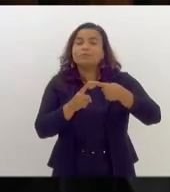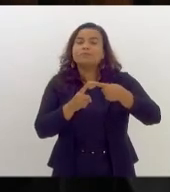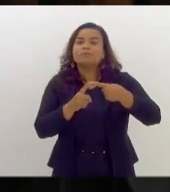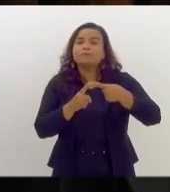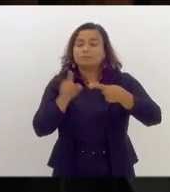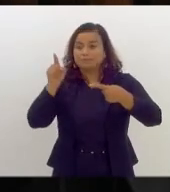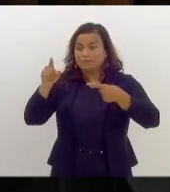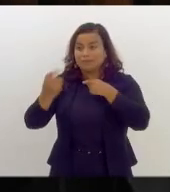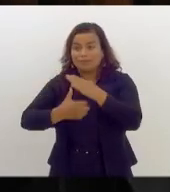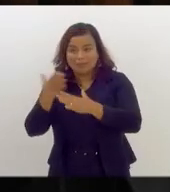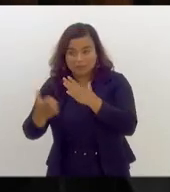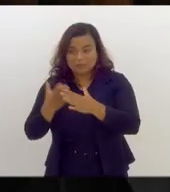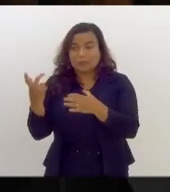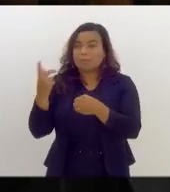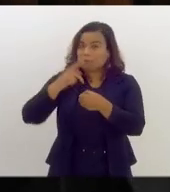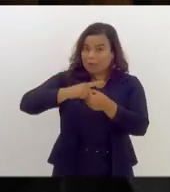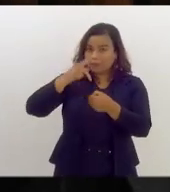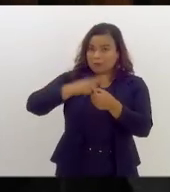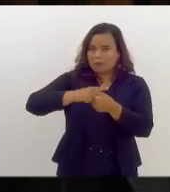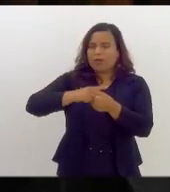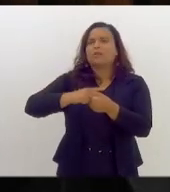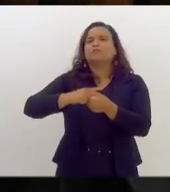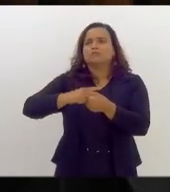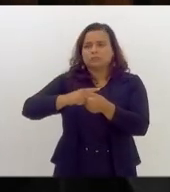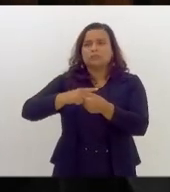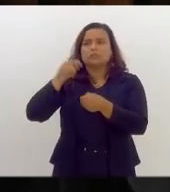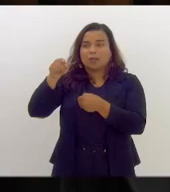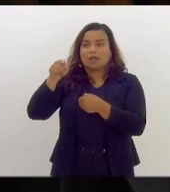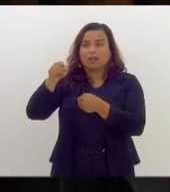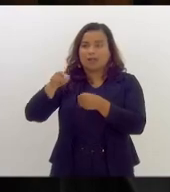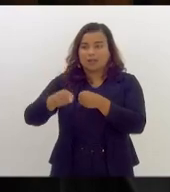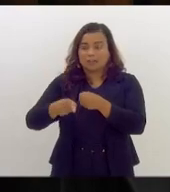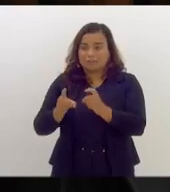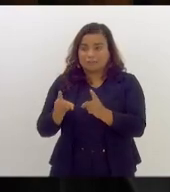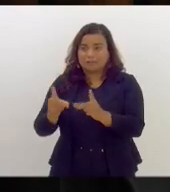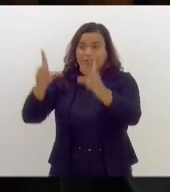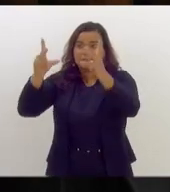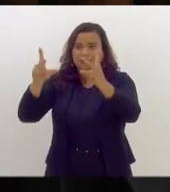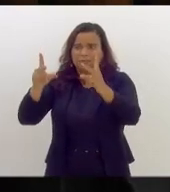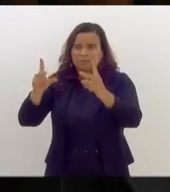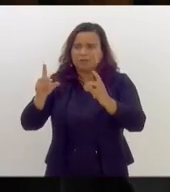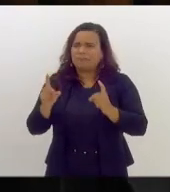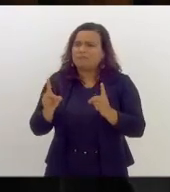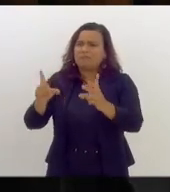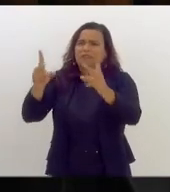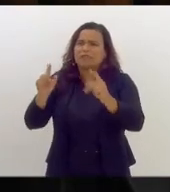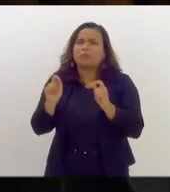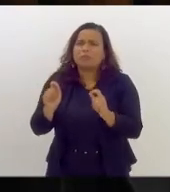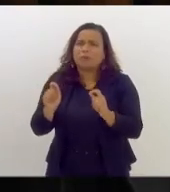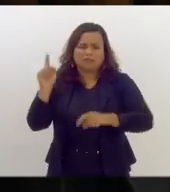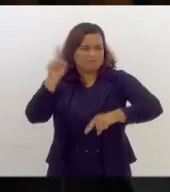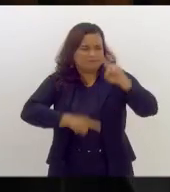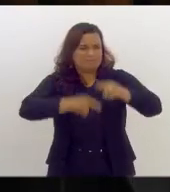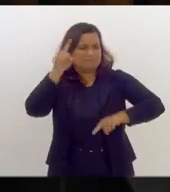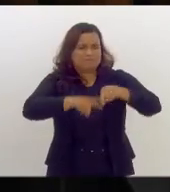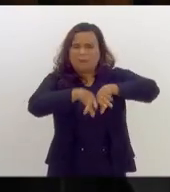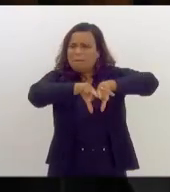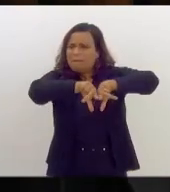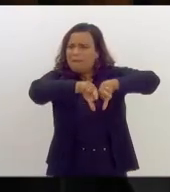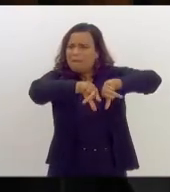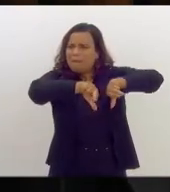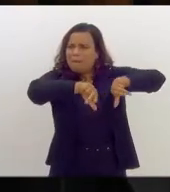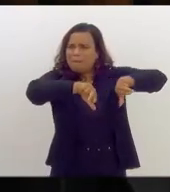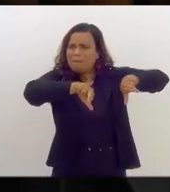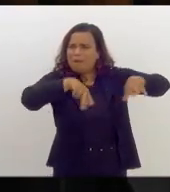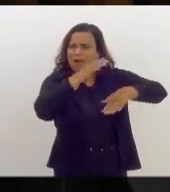que a Petrobras alienou vendeu uma série de bens uma